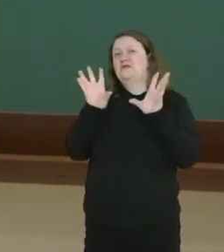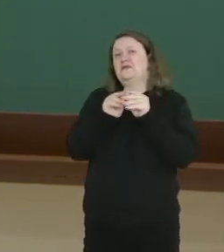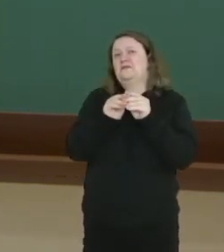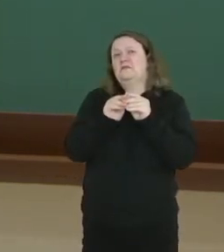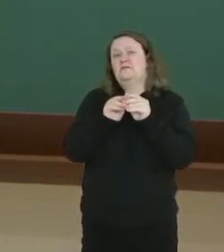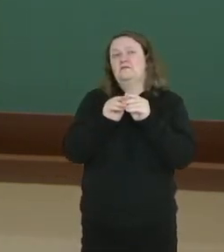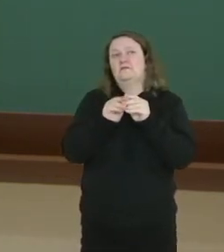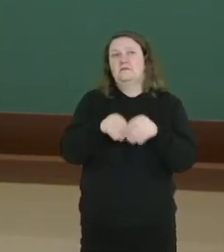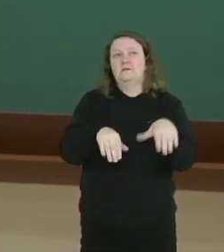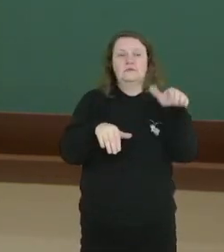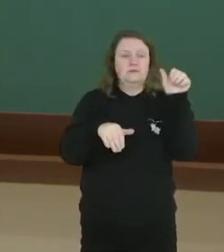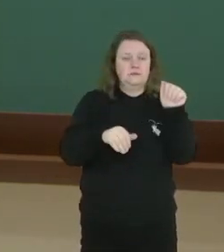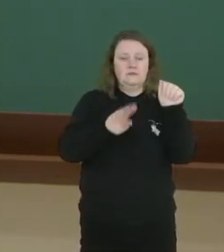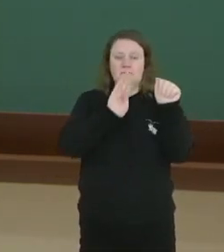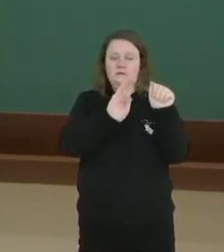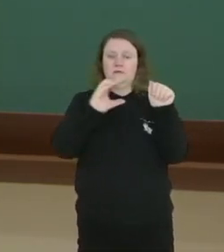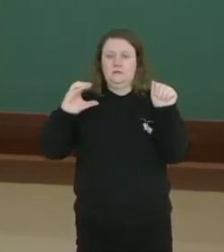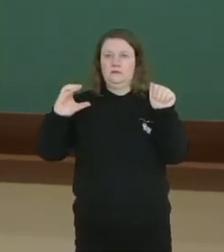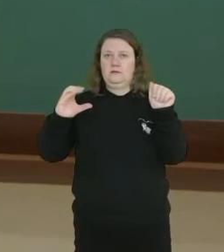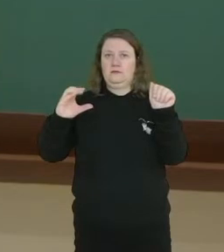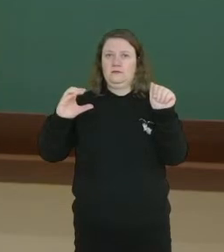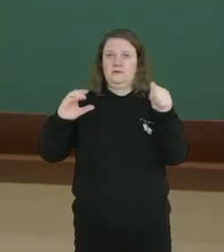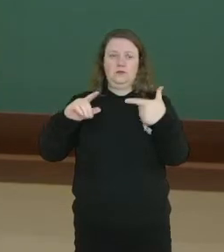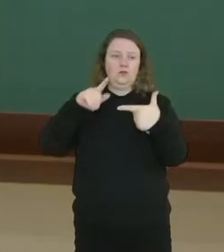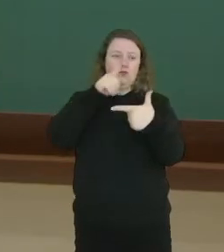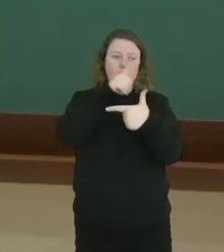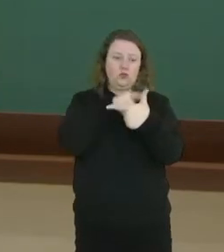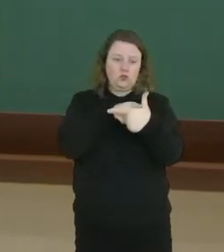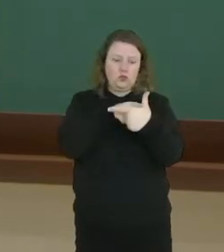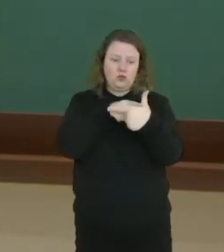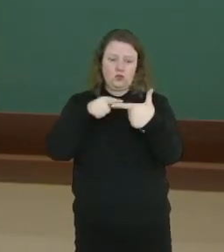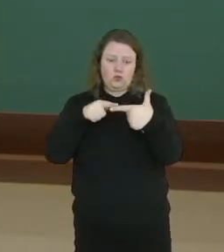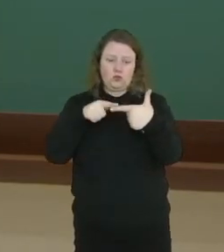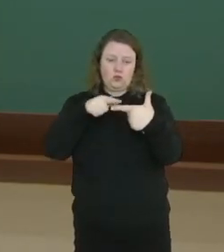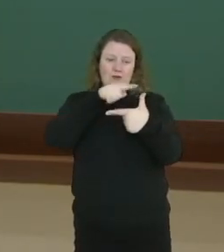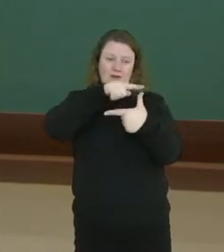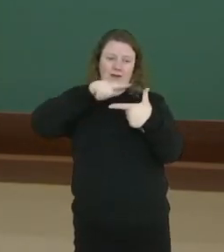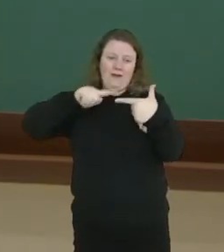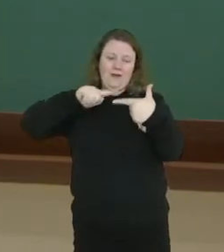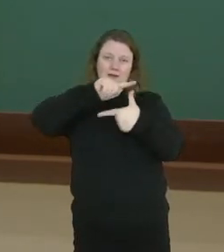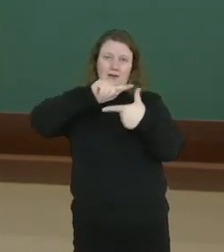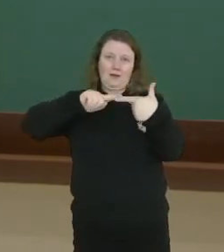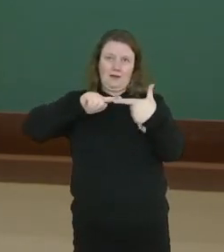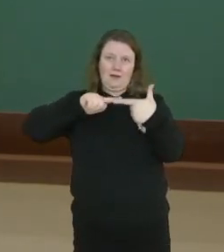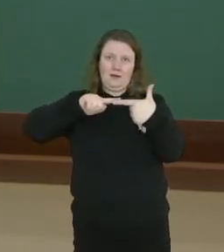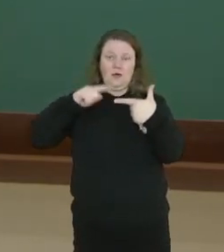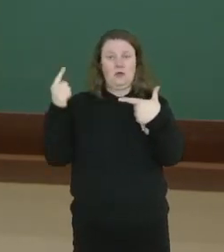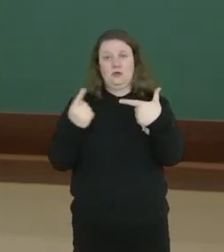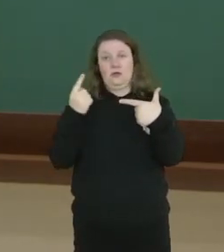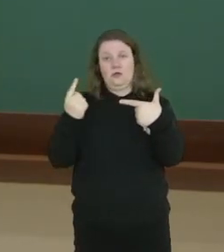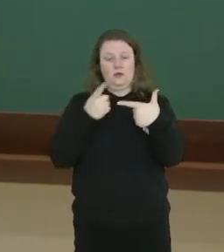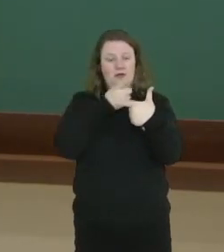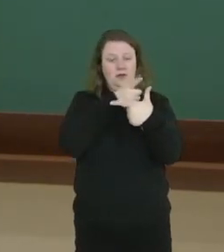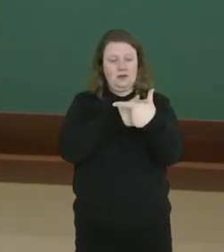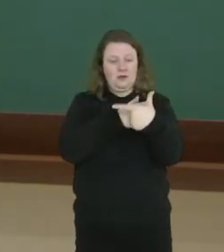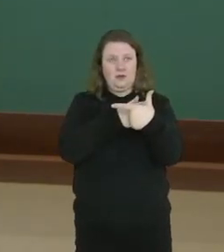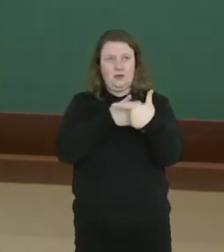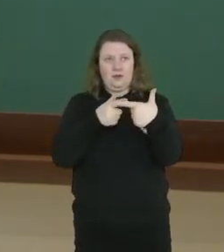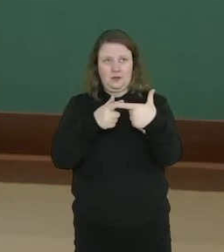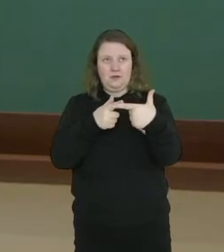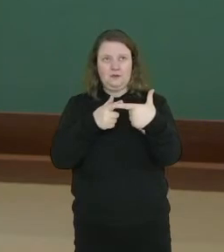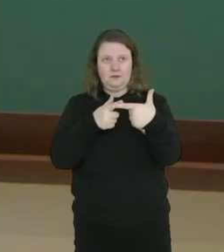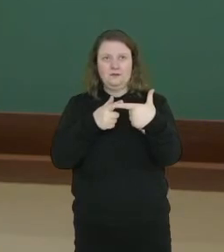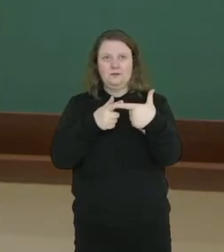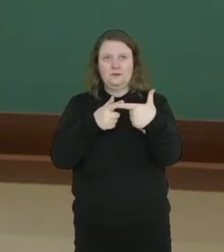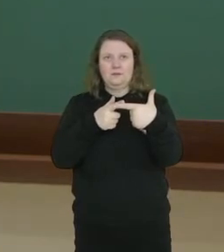C? São as medidas do triângulo. Lembrando que a hipotenusa fica sozinha aqui de um lado, né? Os outros catetos ficam do outro